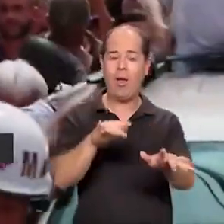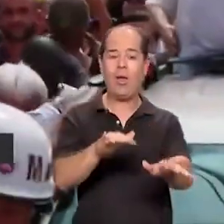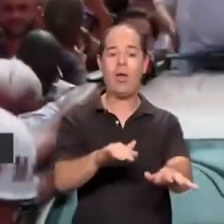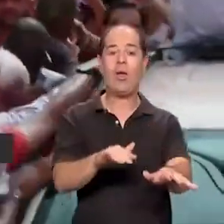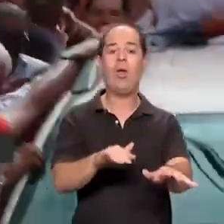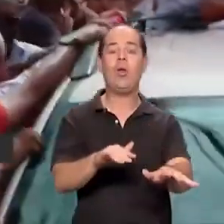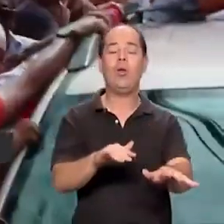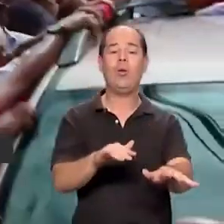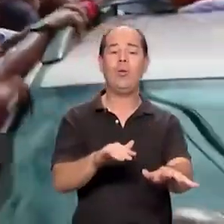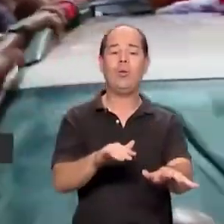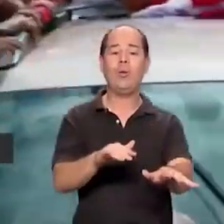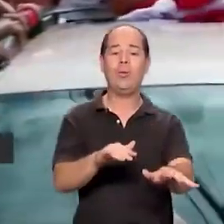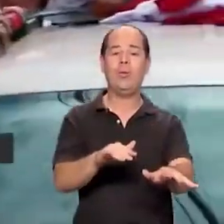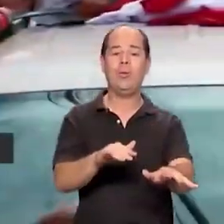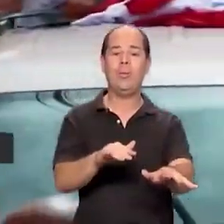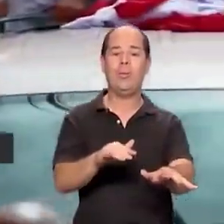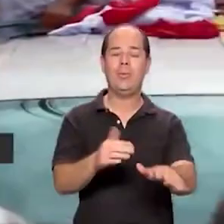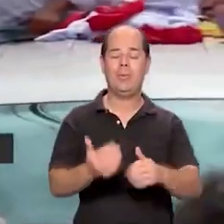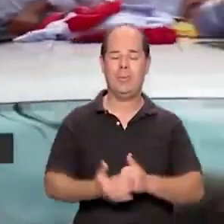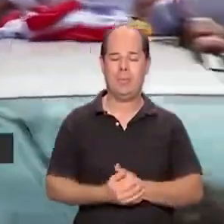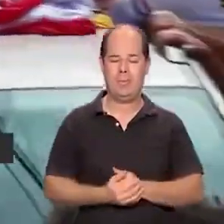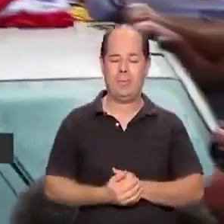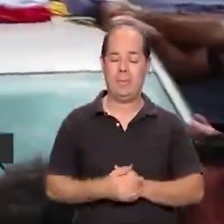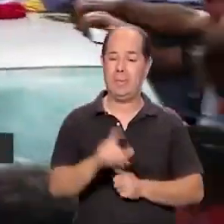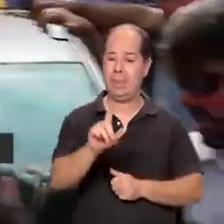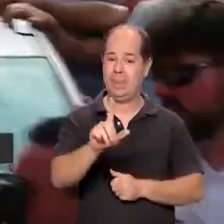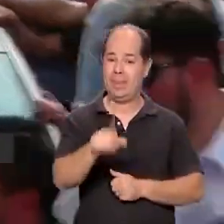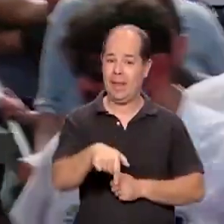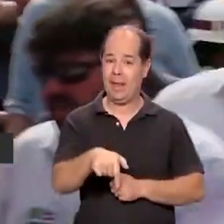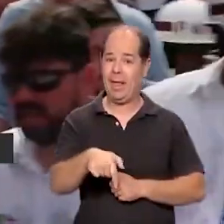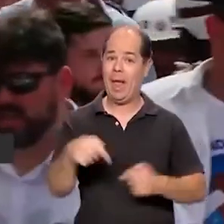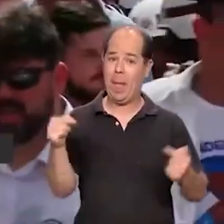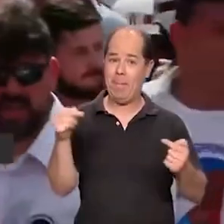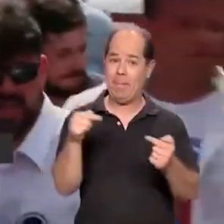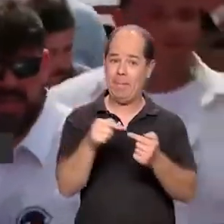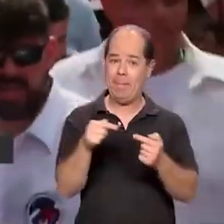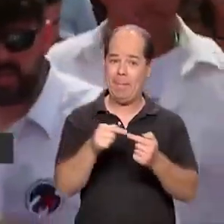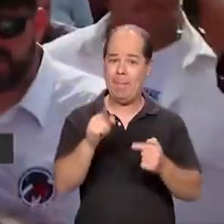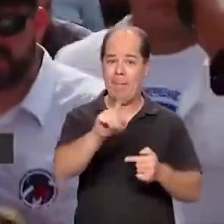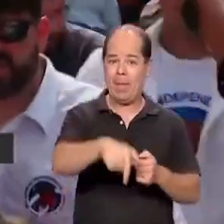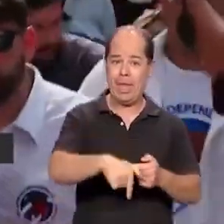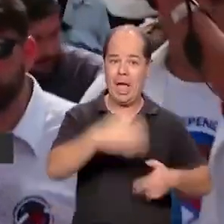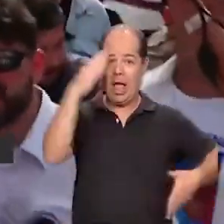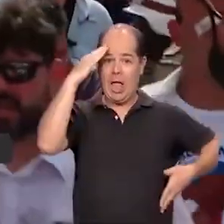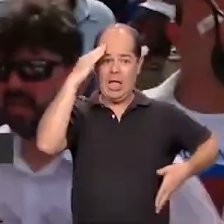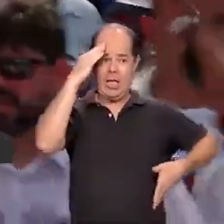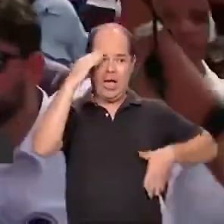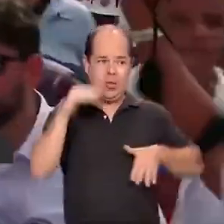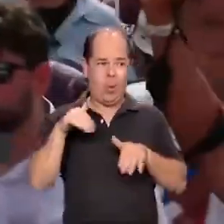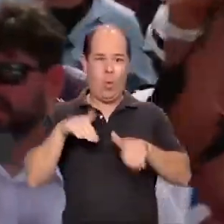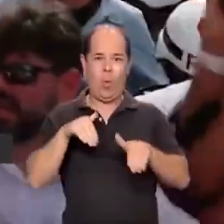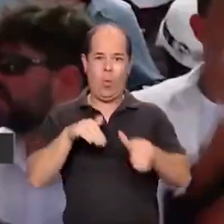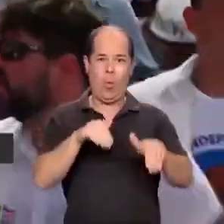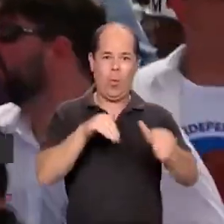ele faz uma referência à passagem do exército pelas